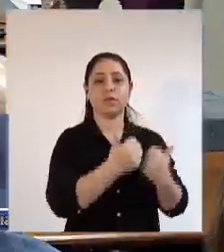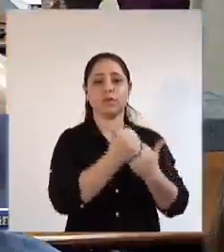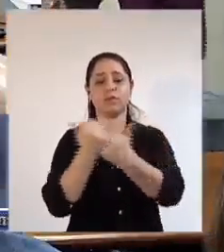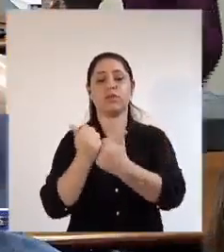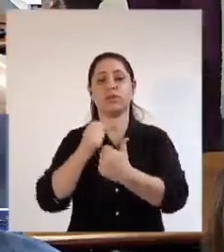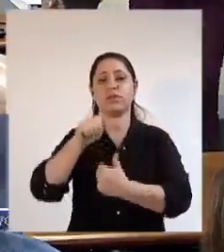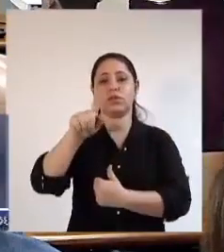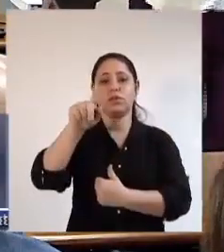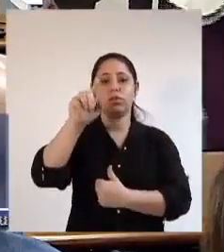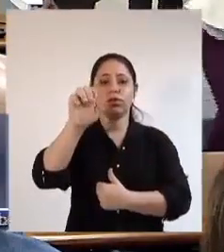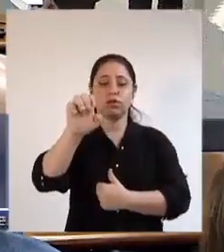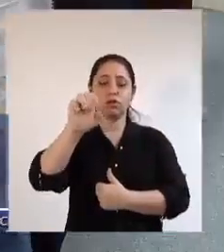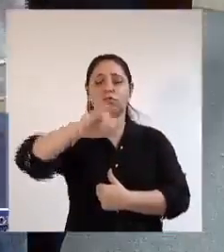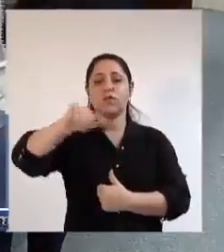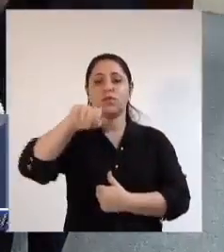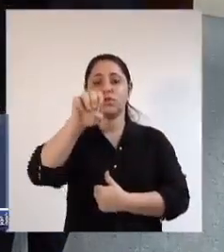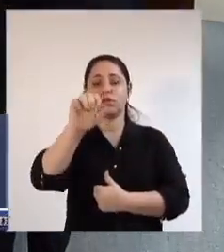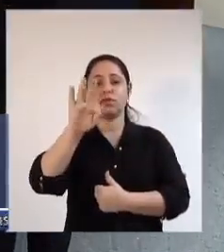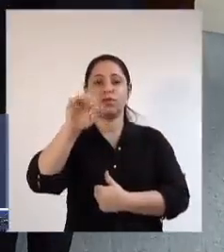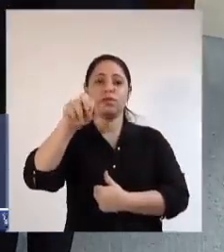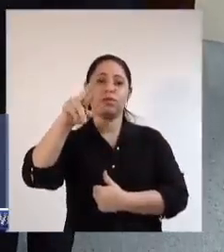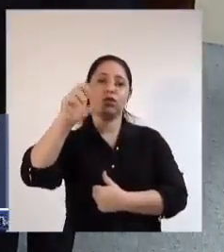aparecido almeida da silva